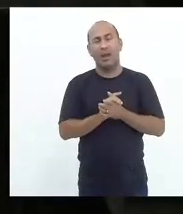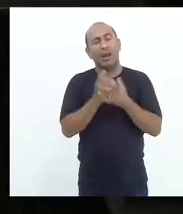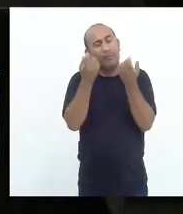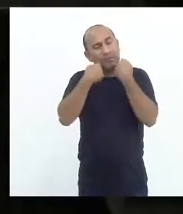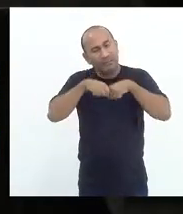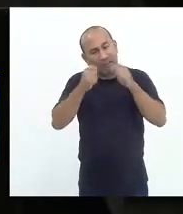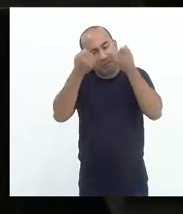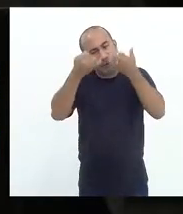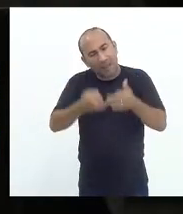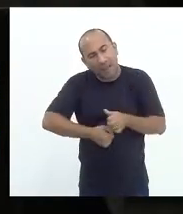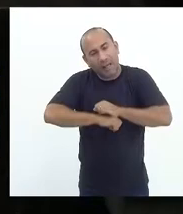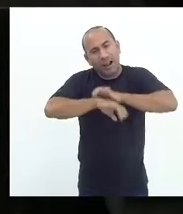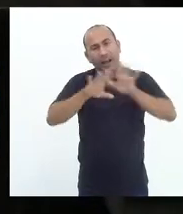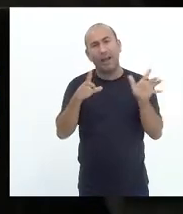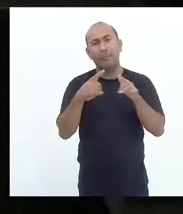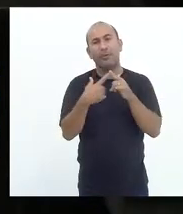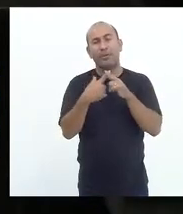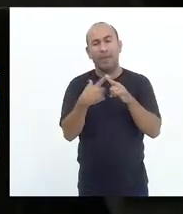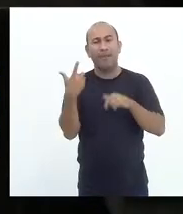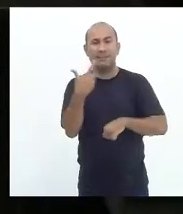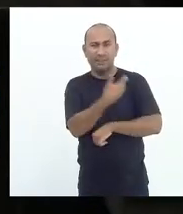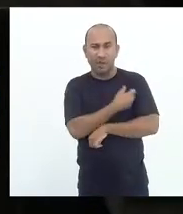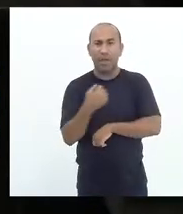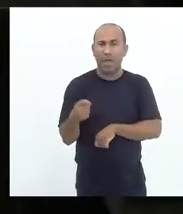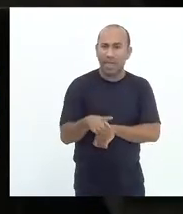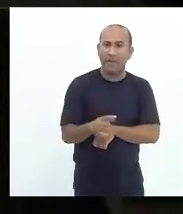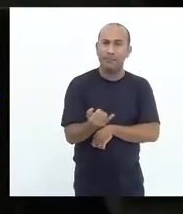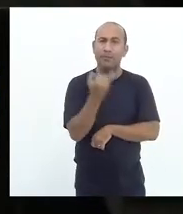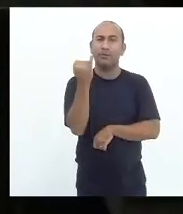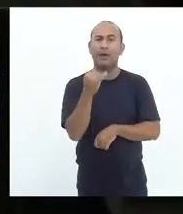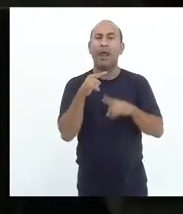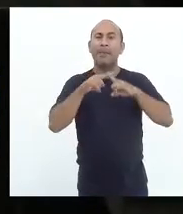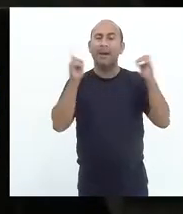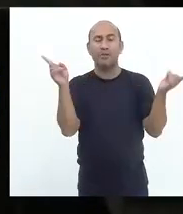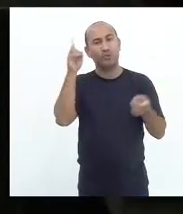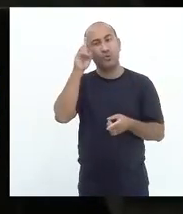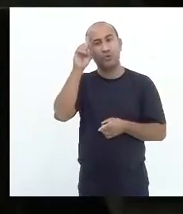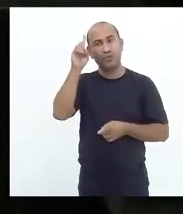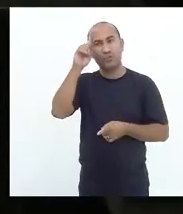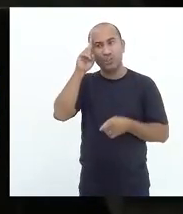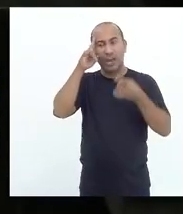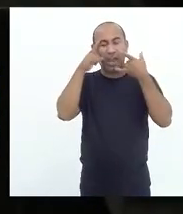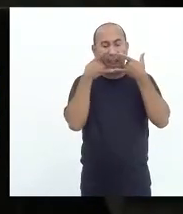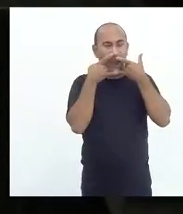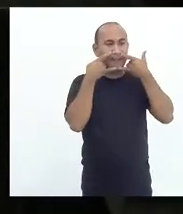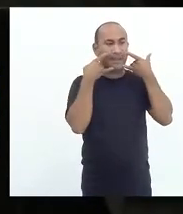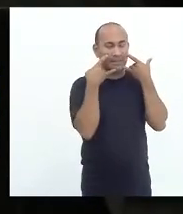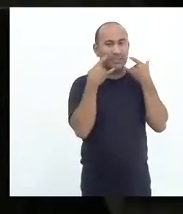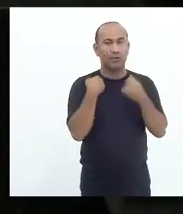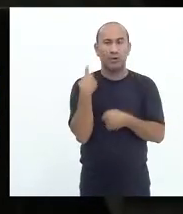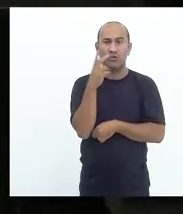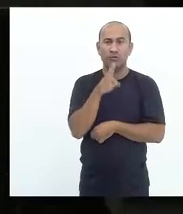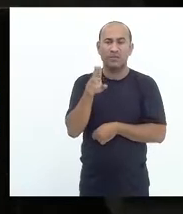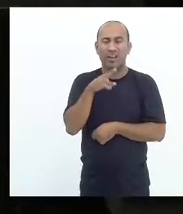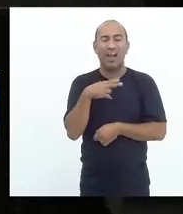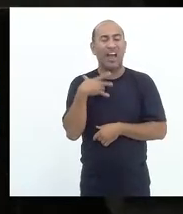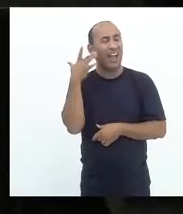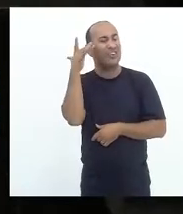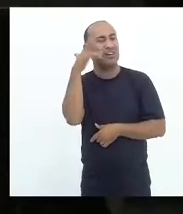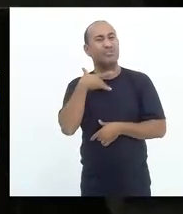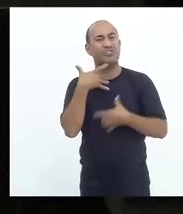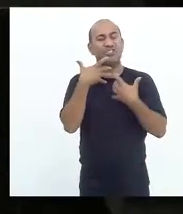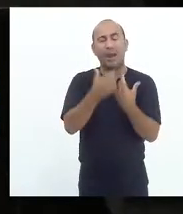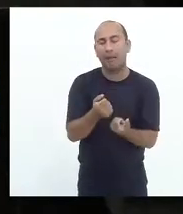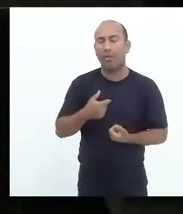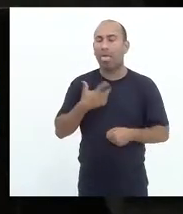explicando óbvio, que o processo de imunização é fundamental, mas no dia a dia, esse instrumento que nós usamos e que nós achamos um saco, ninguém